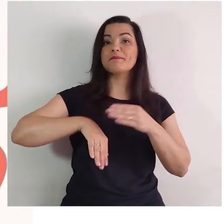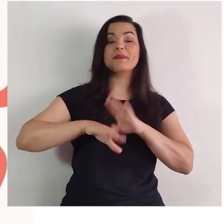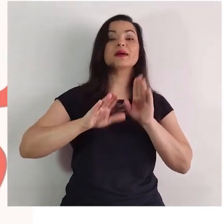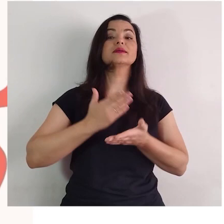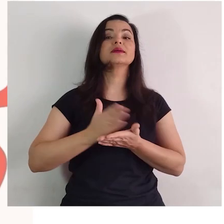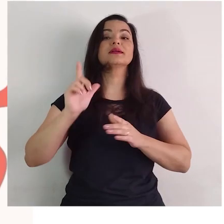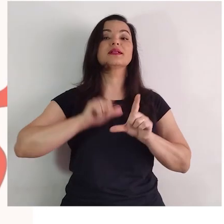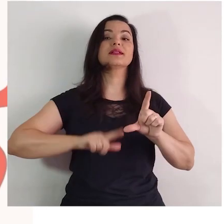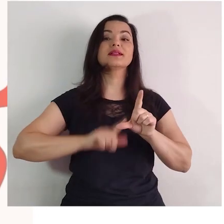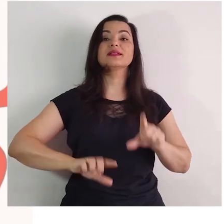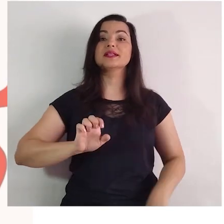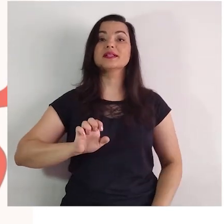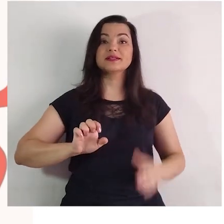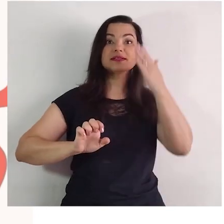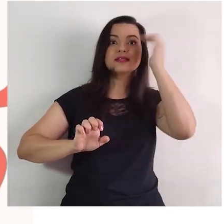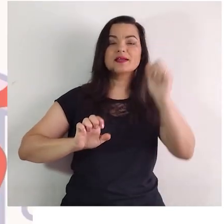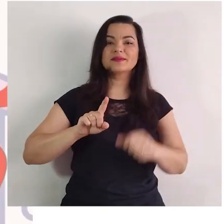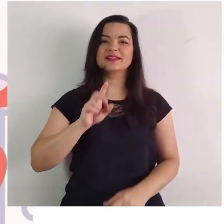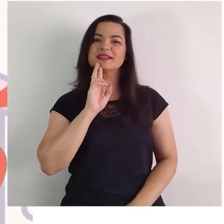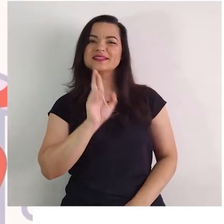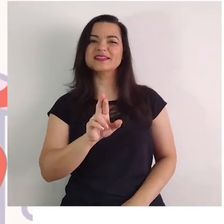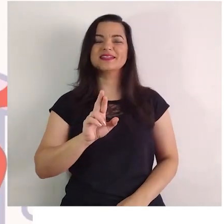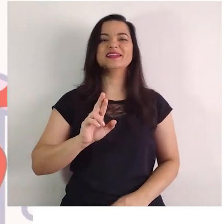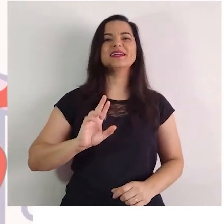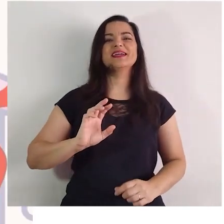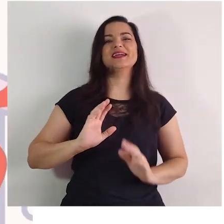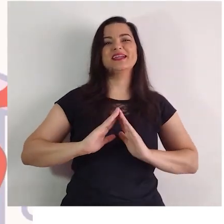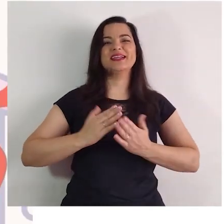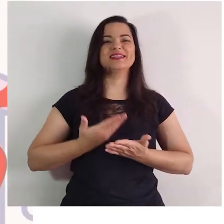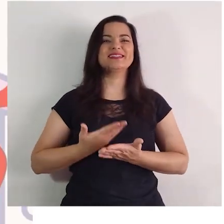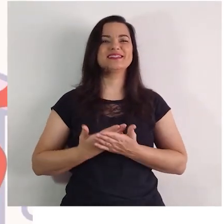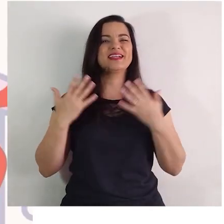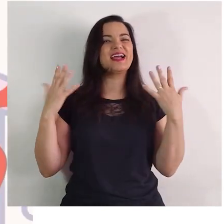sabe qual é? Se você respondeu escola,